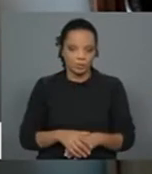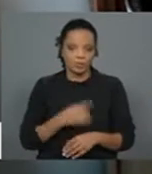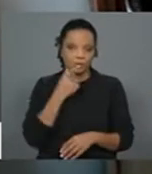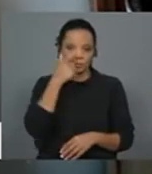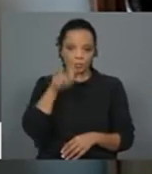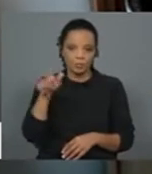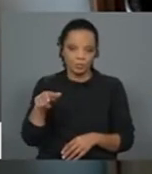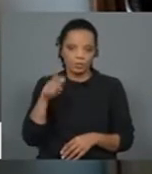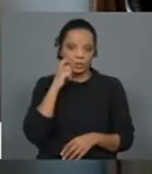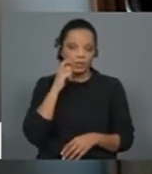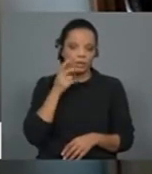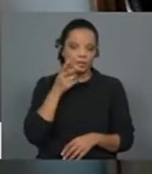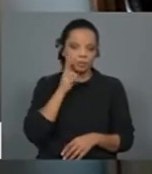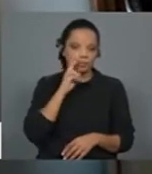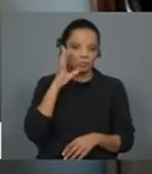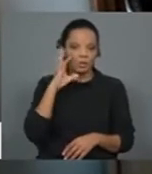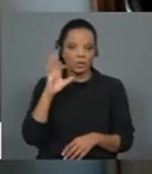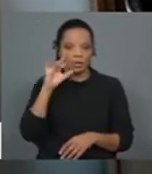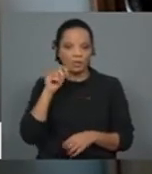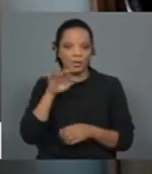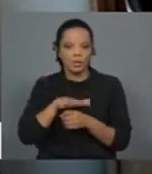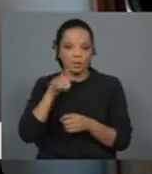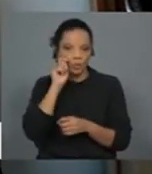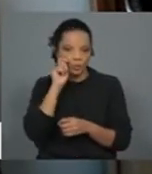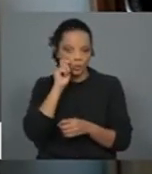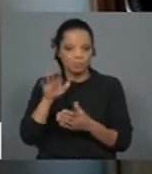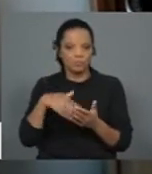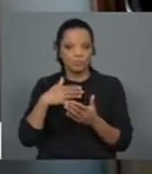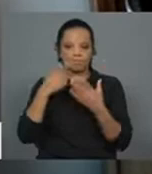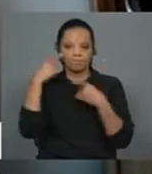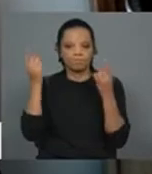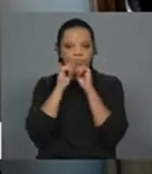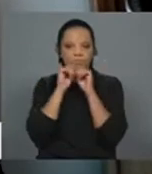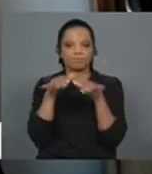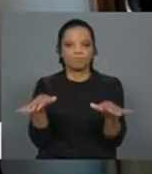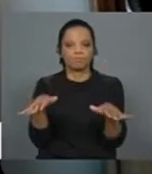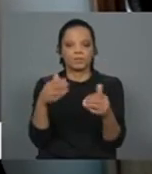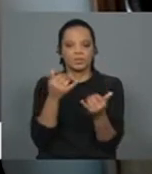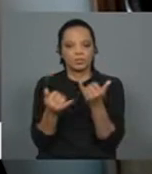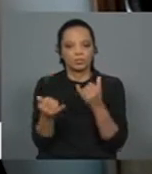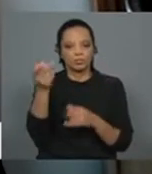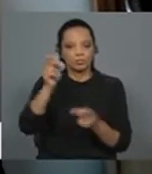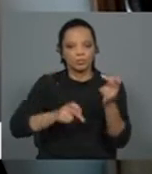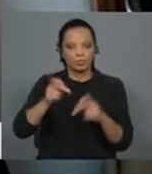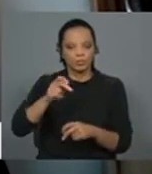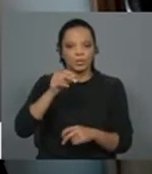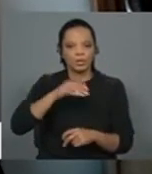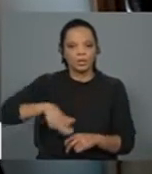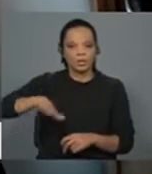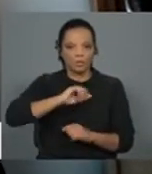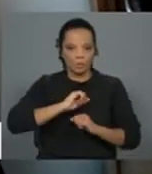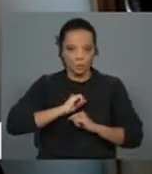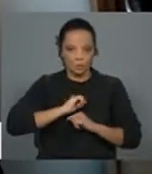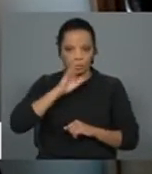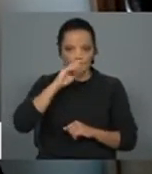serão gerentes, hoteleiros e, enfim, os postos de turismo, de divulgar informação sobre os riscos que existem no nosso território. Portanto, quando